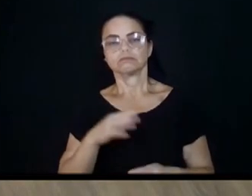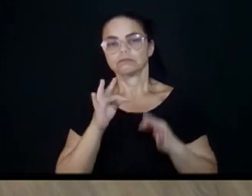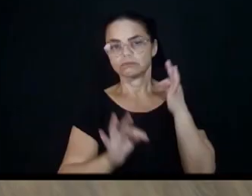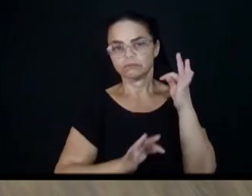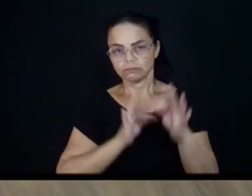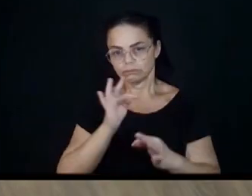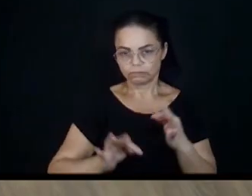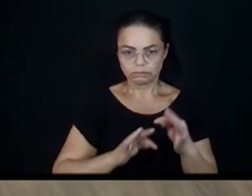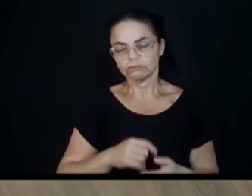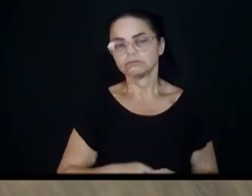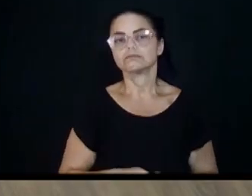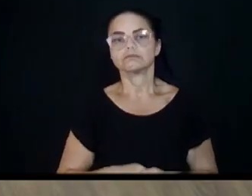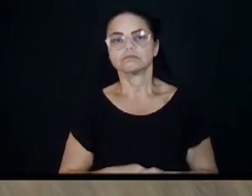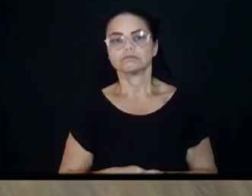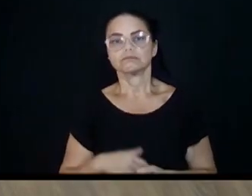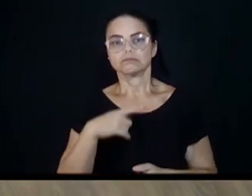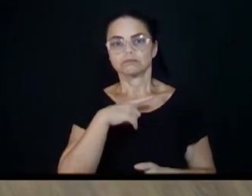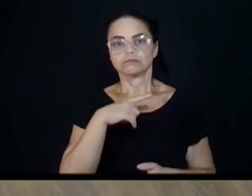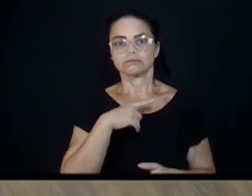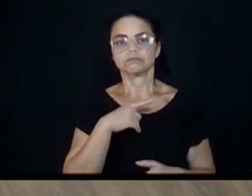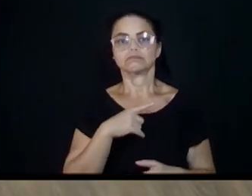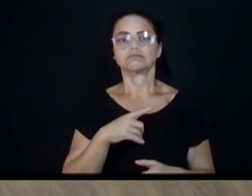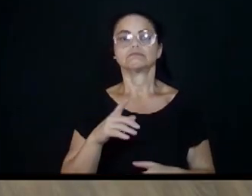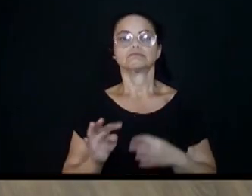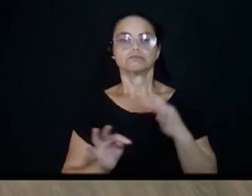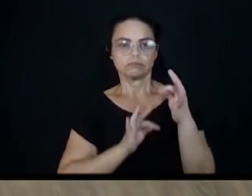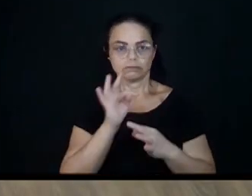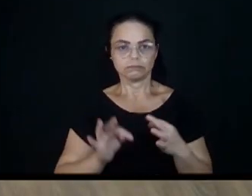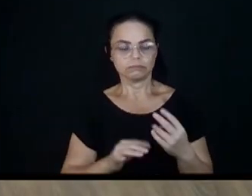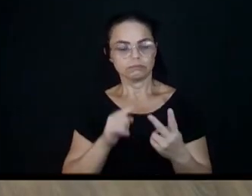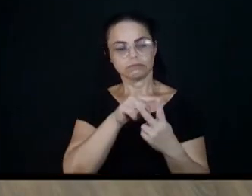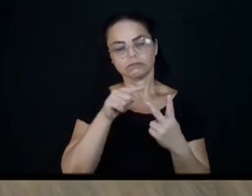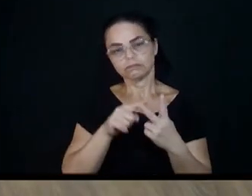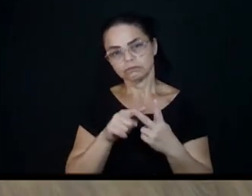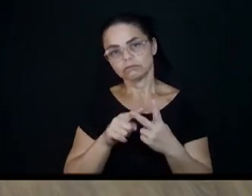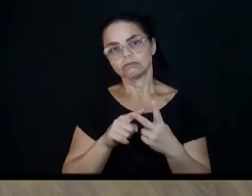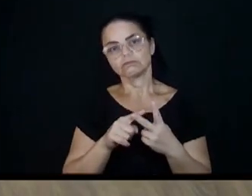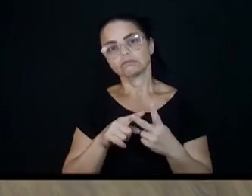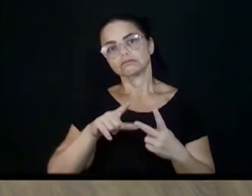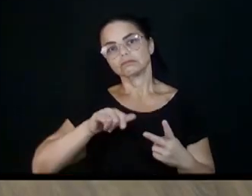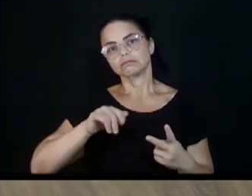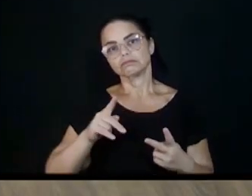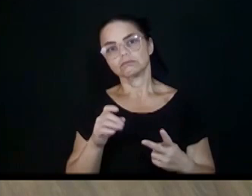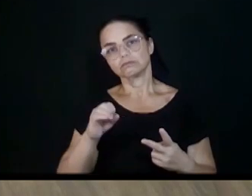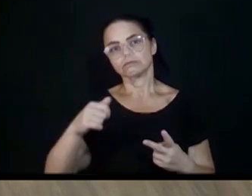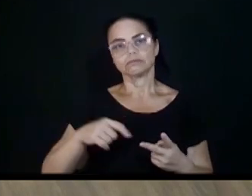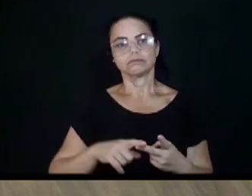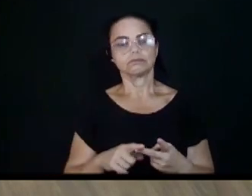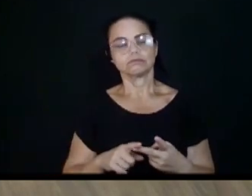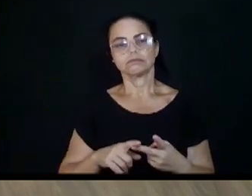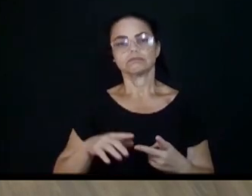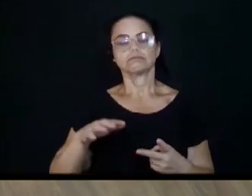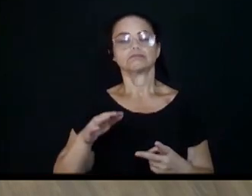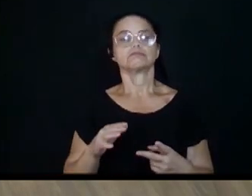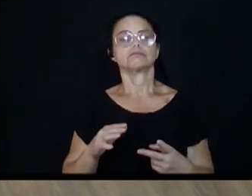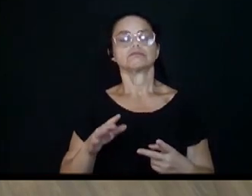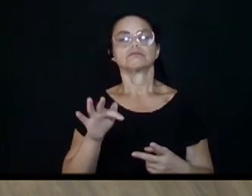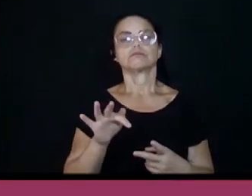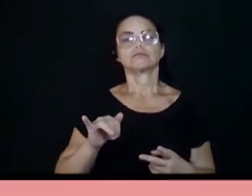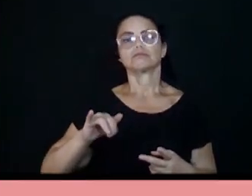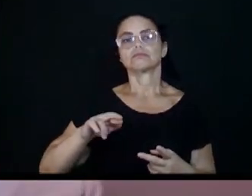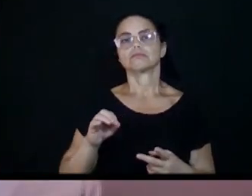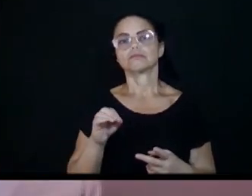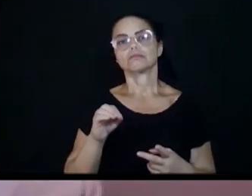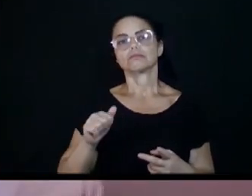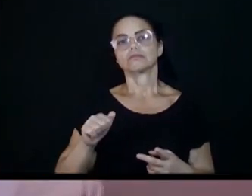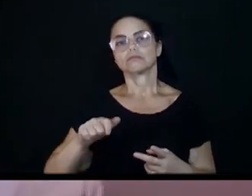essa pessoa ela tem que fazer o tratamento, então, nos dois casos, para lúpus e para fibromialgia, nesses dois sentidos,